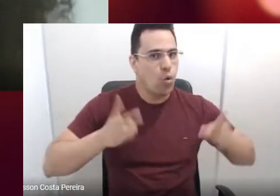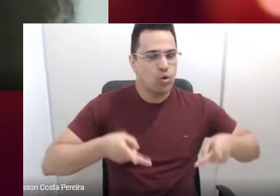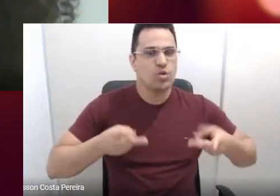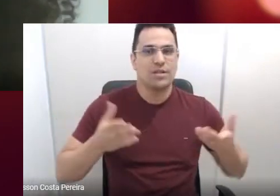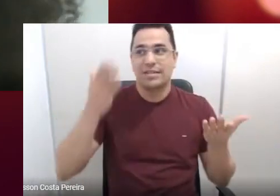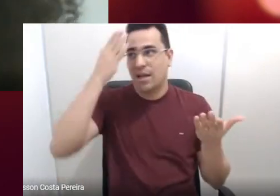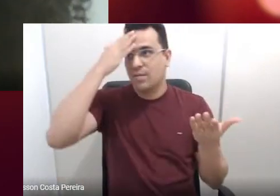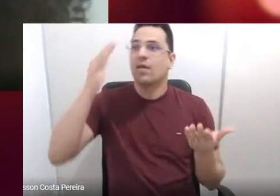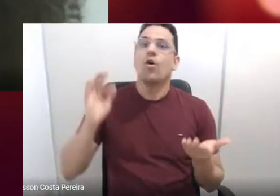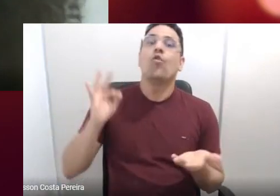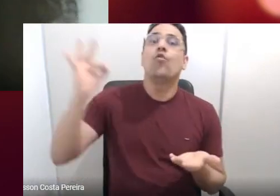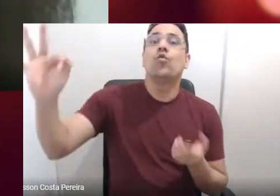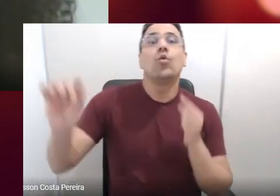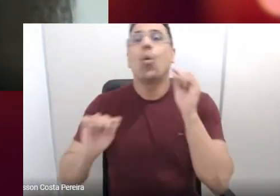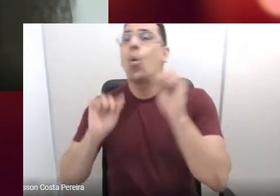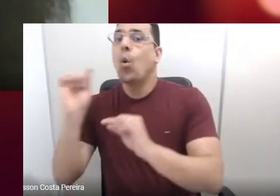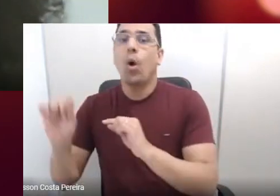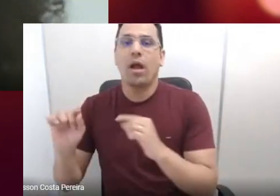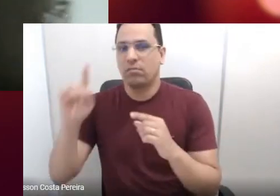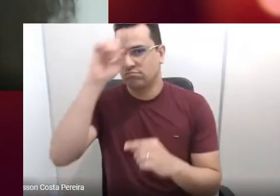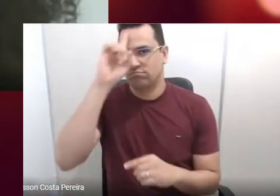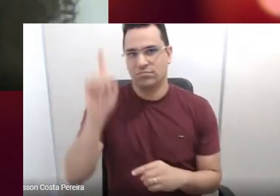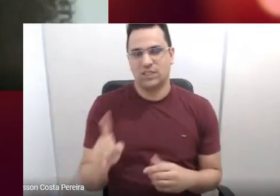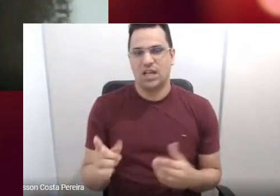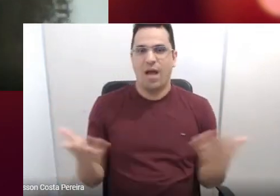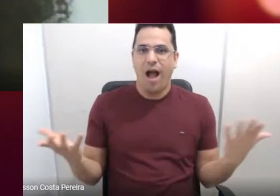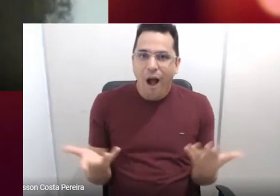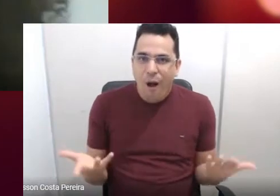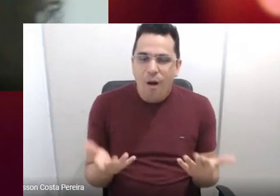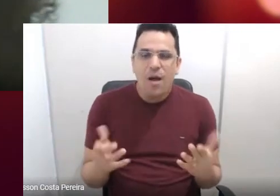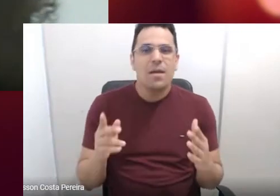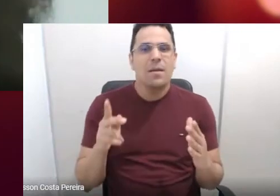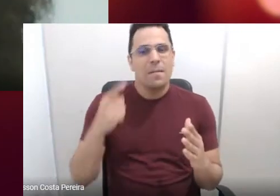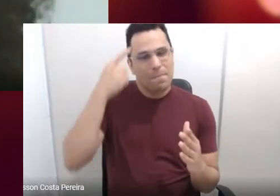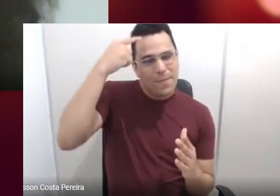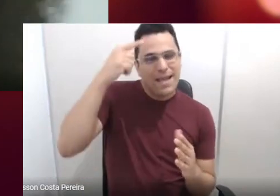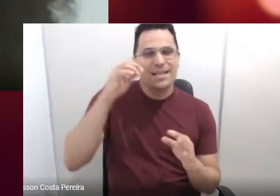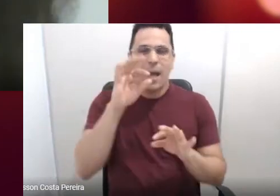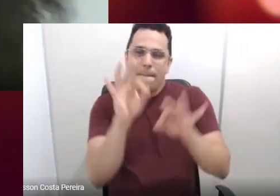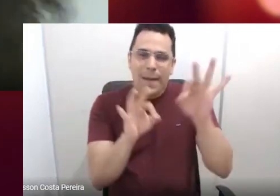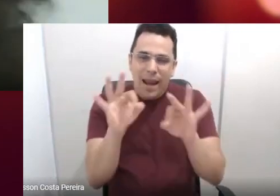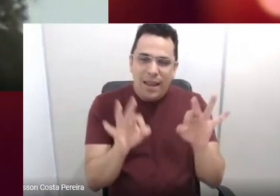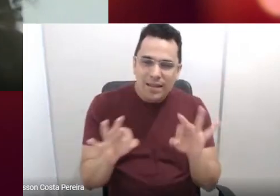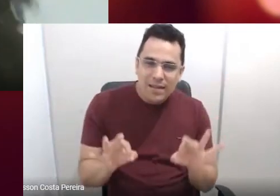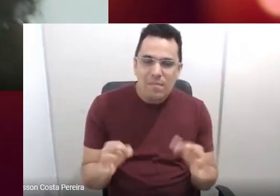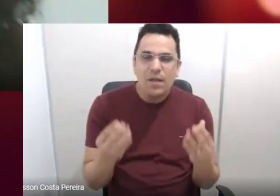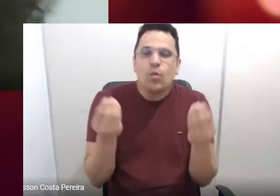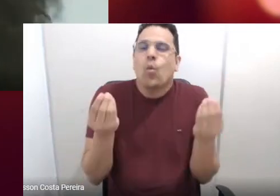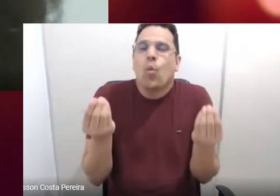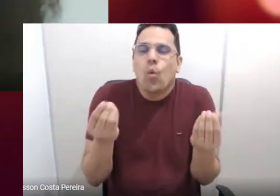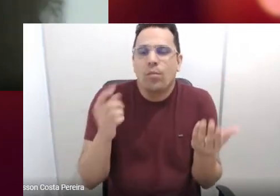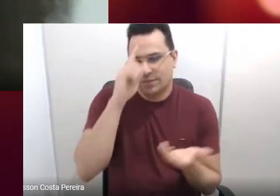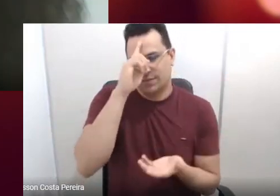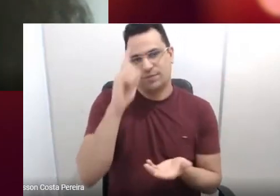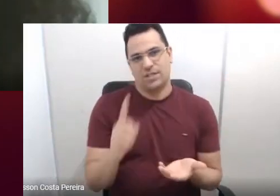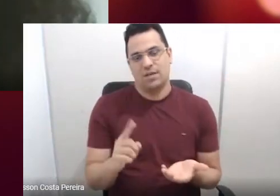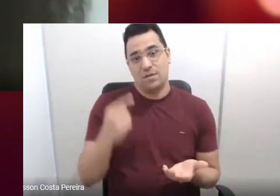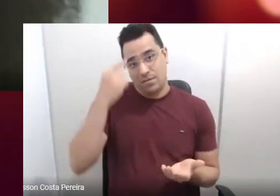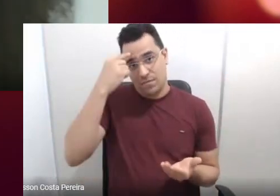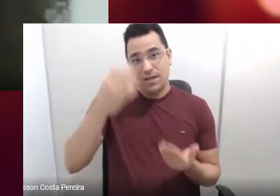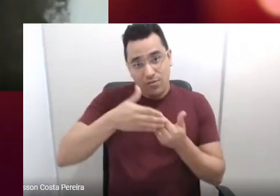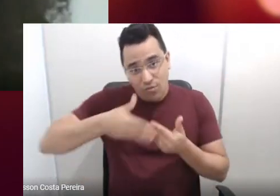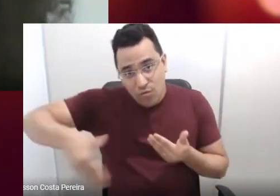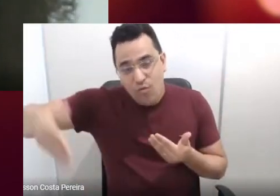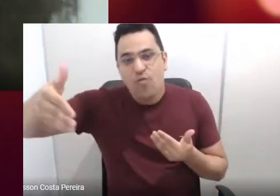está muito incerto, né, então, esses momentos são importantes também para a gente estar repensando planejamentos, né, e pensando aí, a